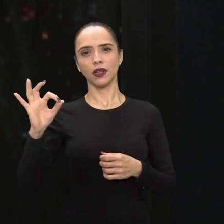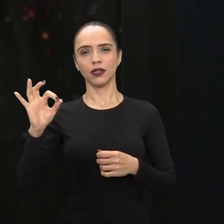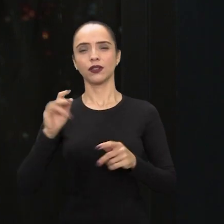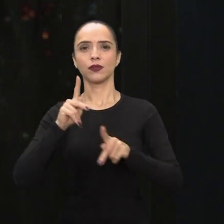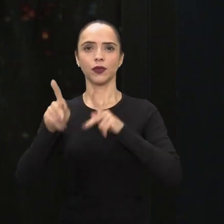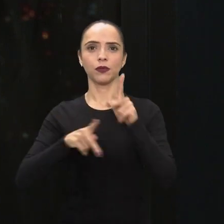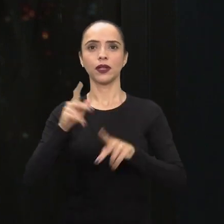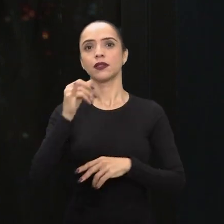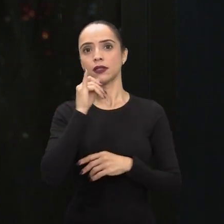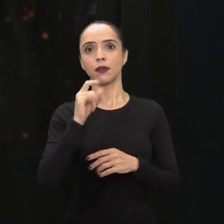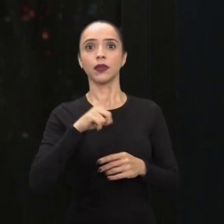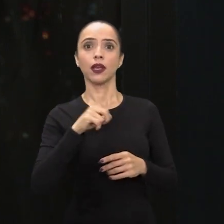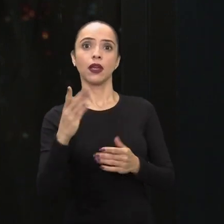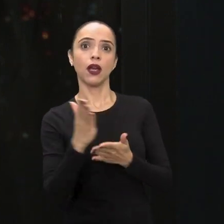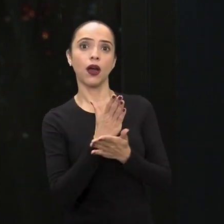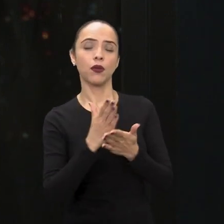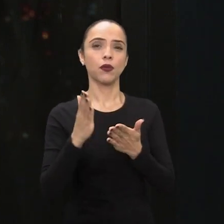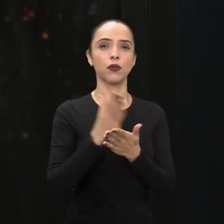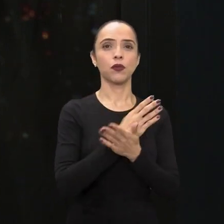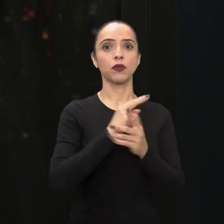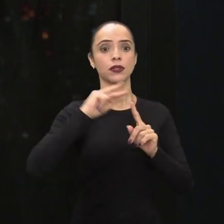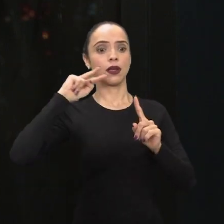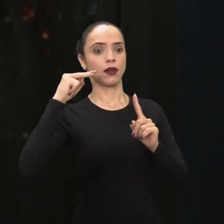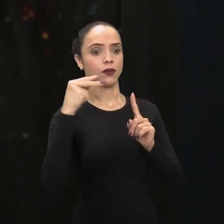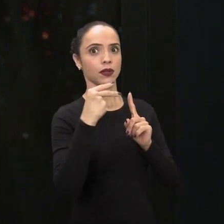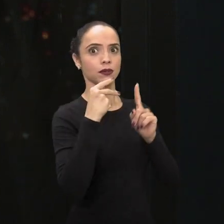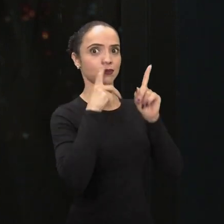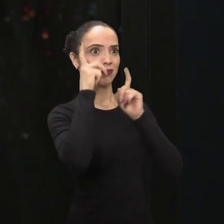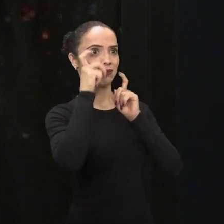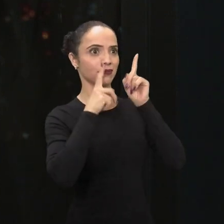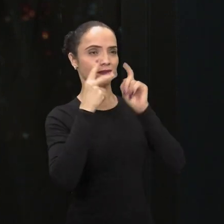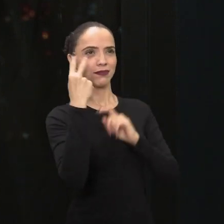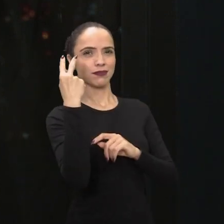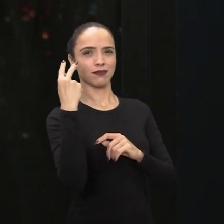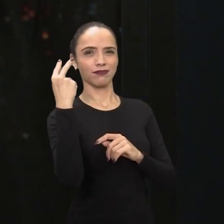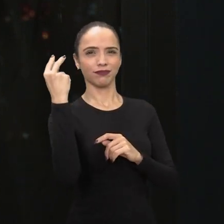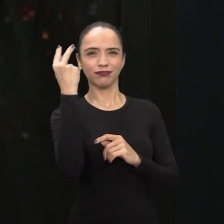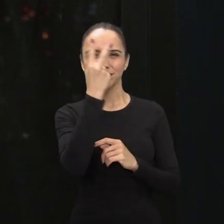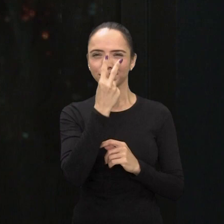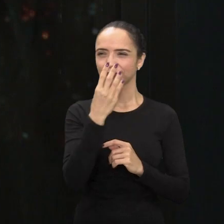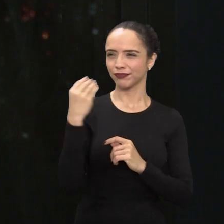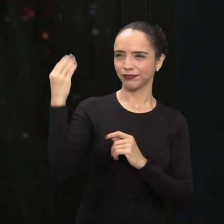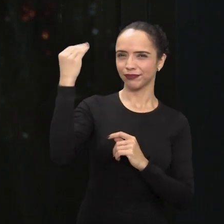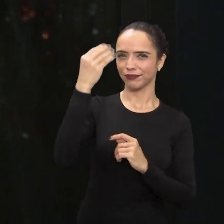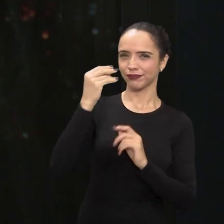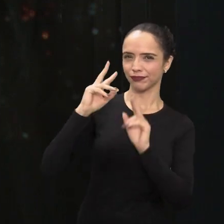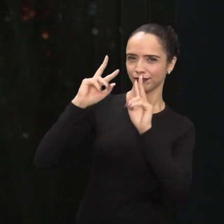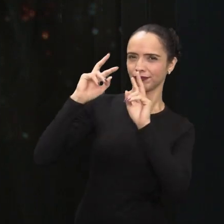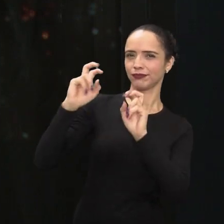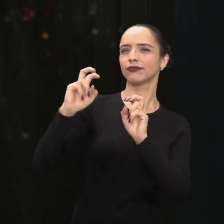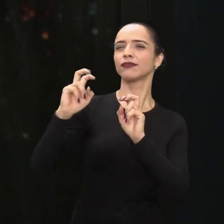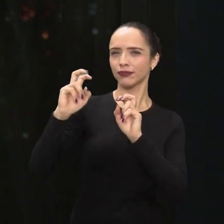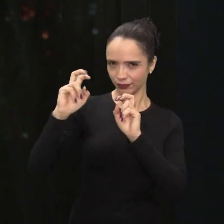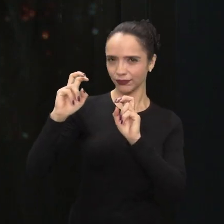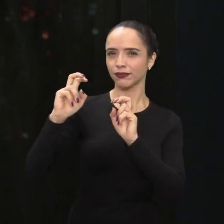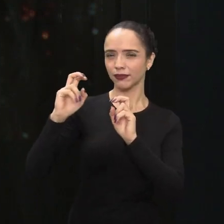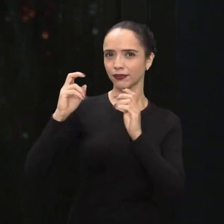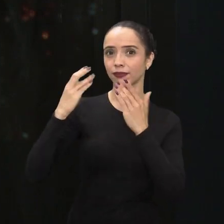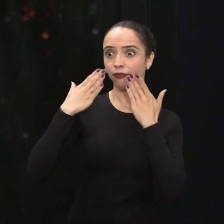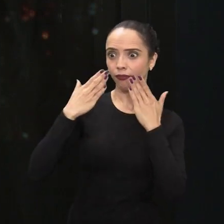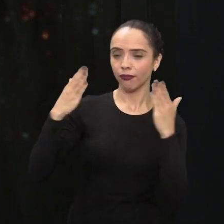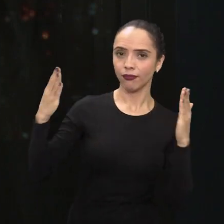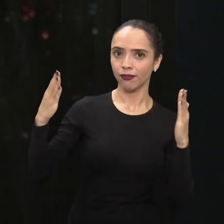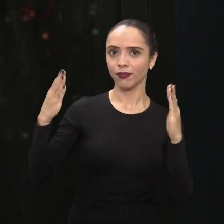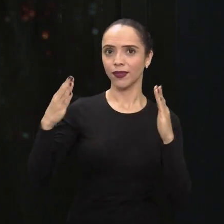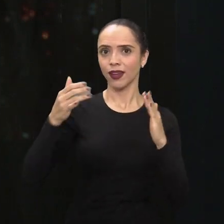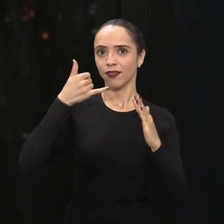alguns mecanismos de reconhecimento facial Mas qual a possibilidade desse mecanismo ele se preventivo né de crime